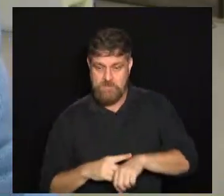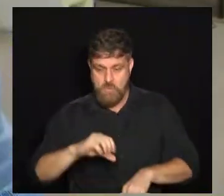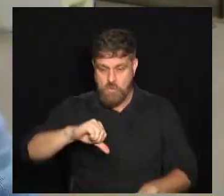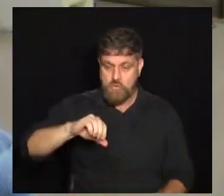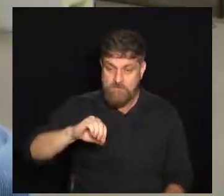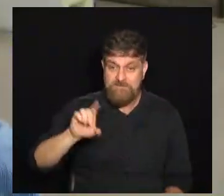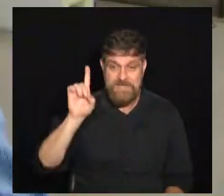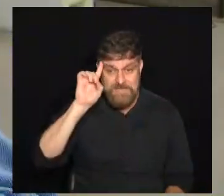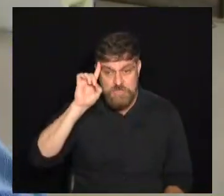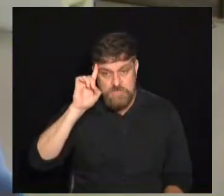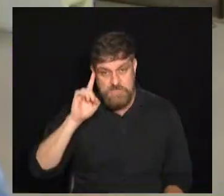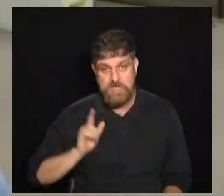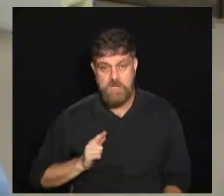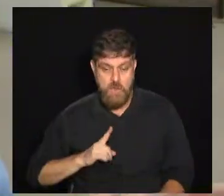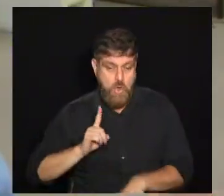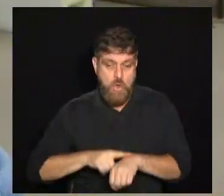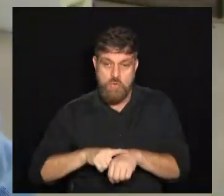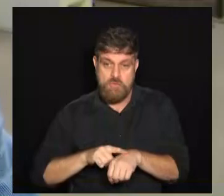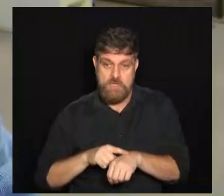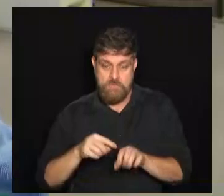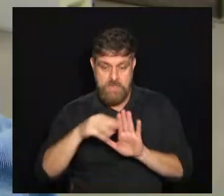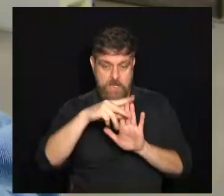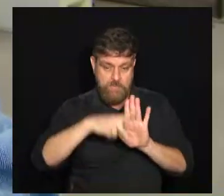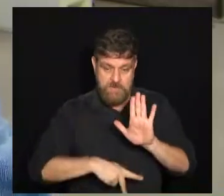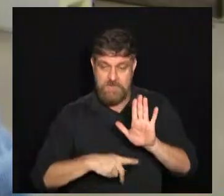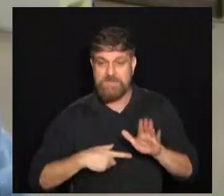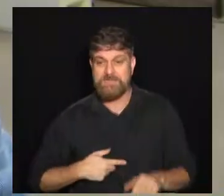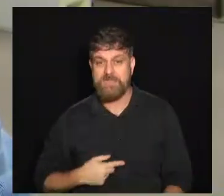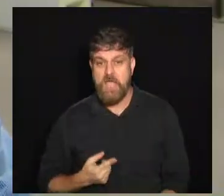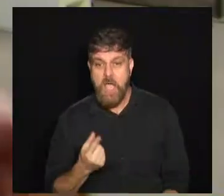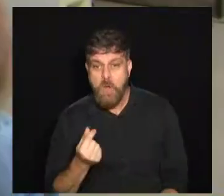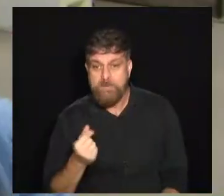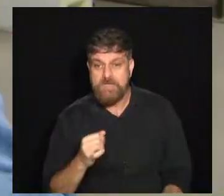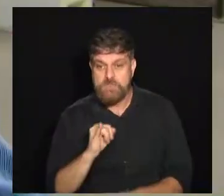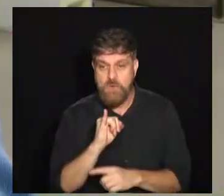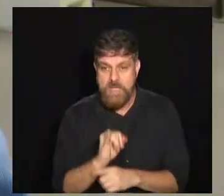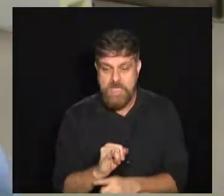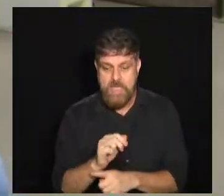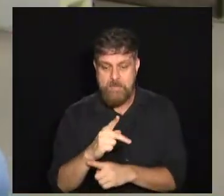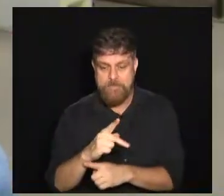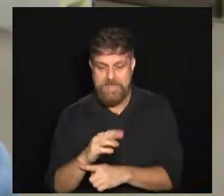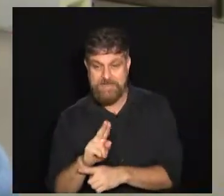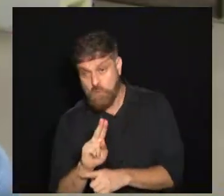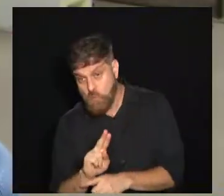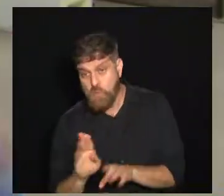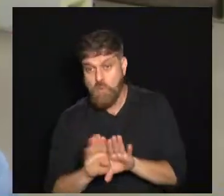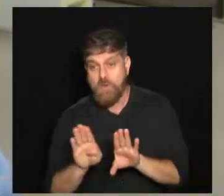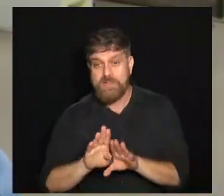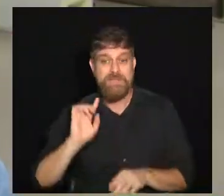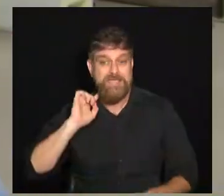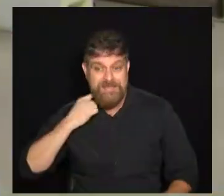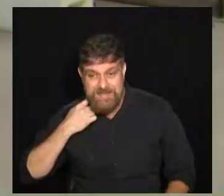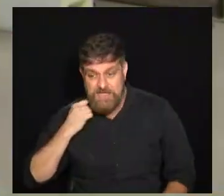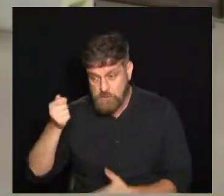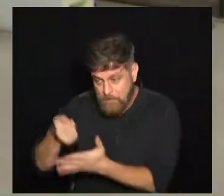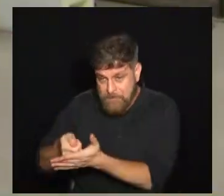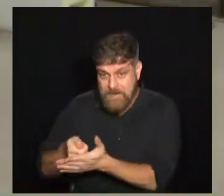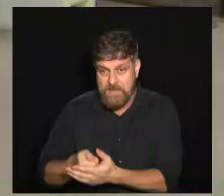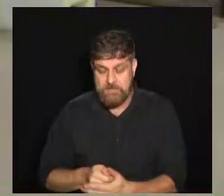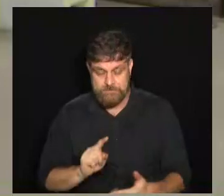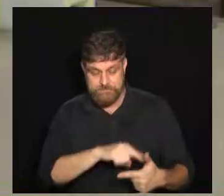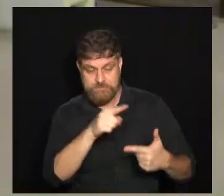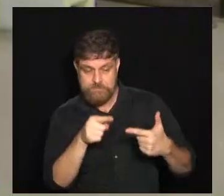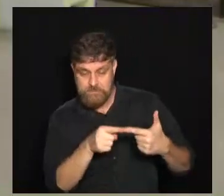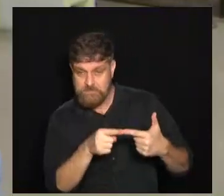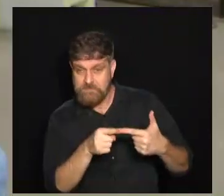dias ou pelo período que durar essa portaria das taxas de IPTU ou de lixo sinistro. E que também, no segundo item,